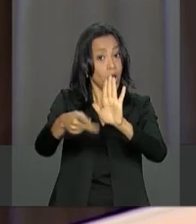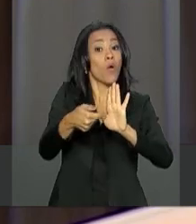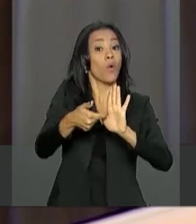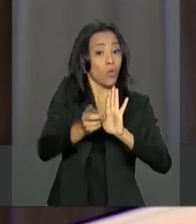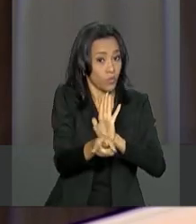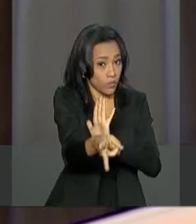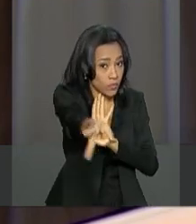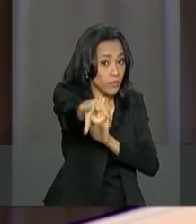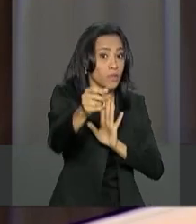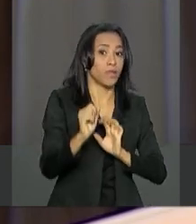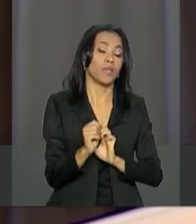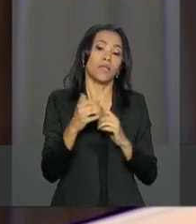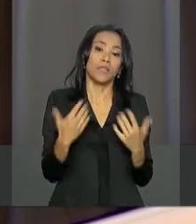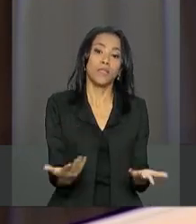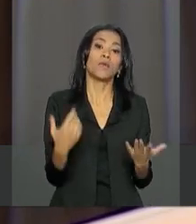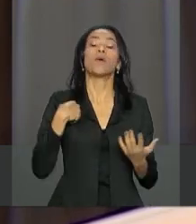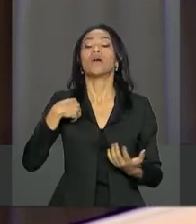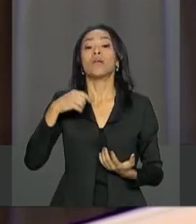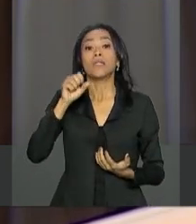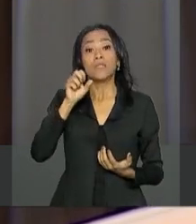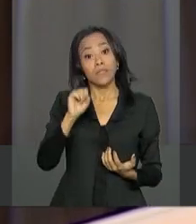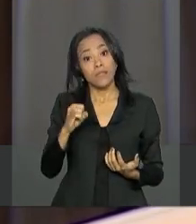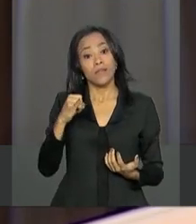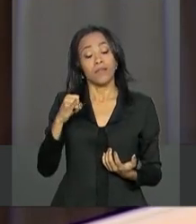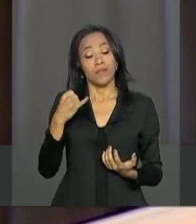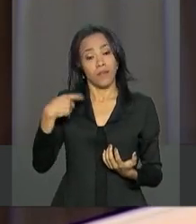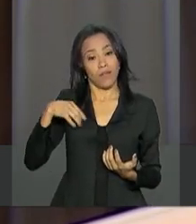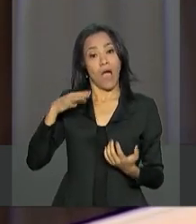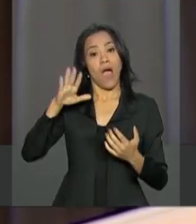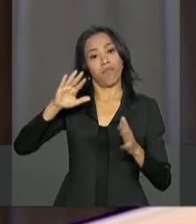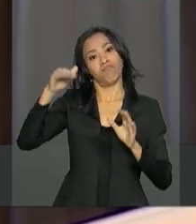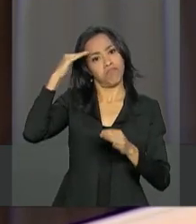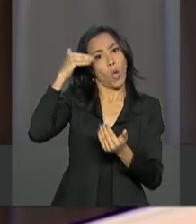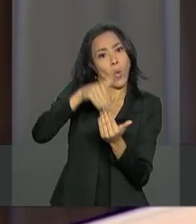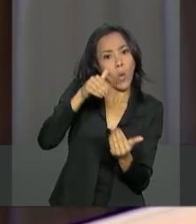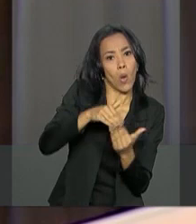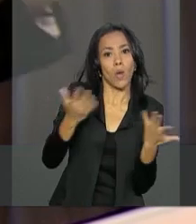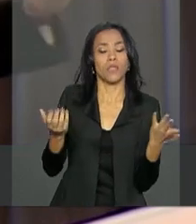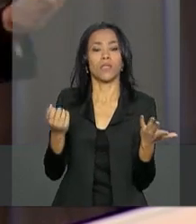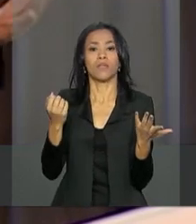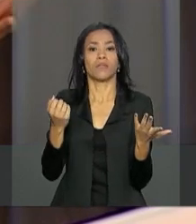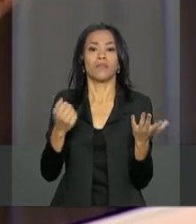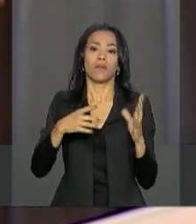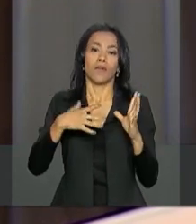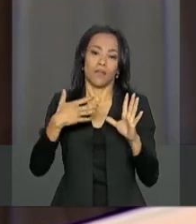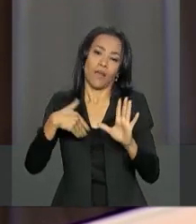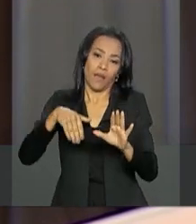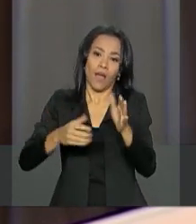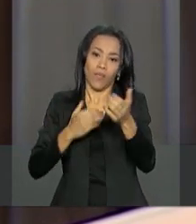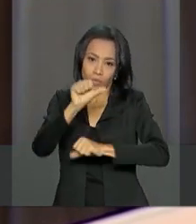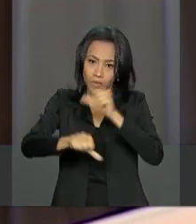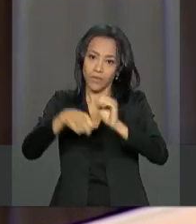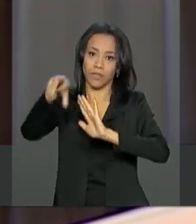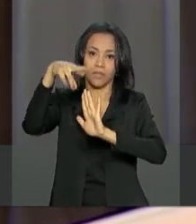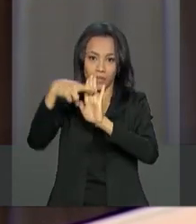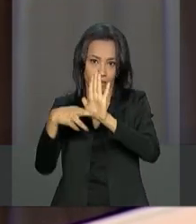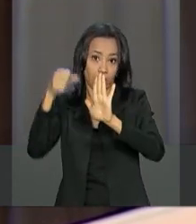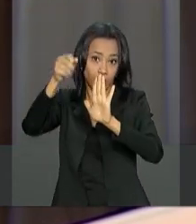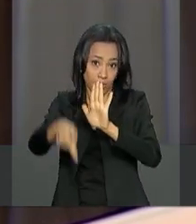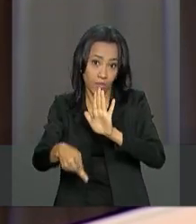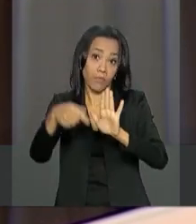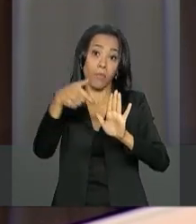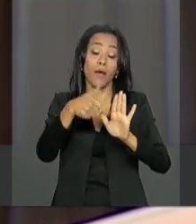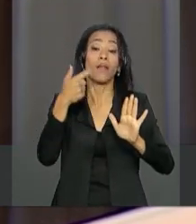sua campanha, se é a favor de uma reforma previdenciária que reduza o déficit público ou contra a reforma previdenciária. Isso será